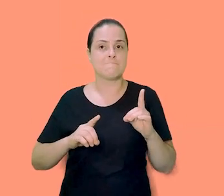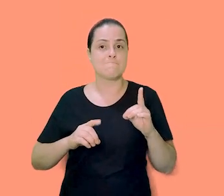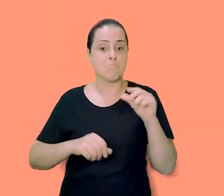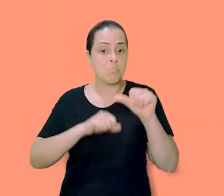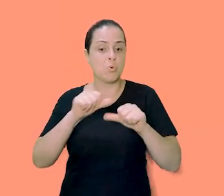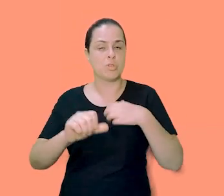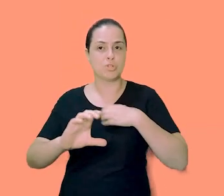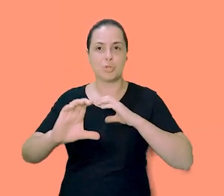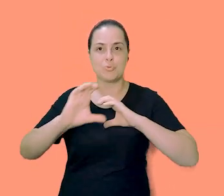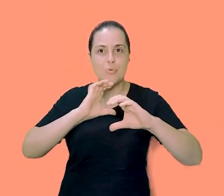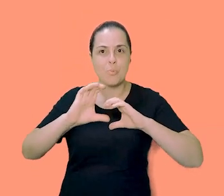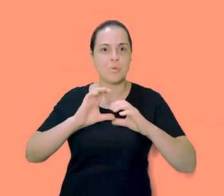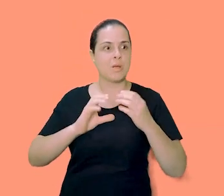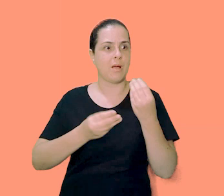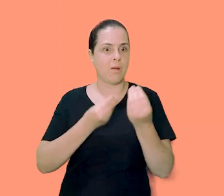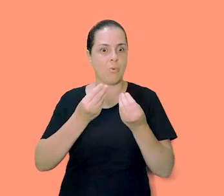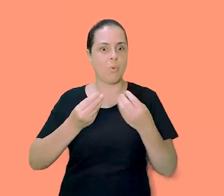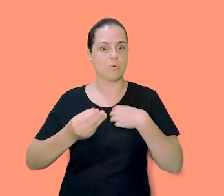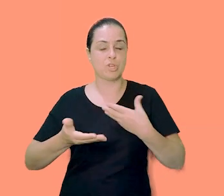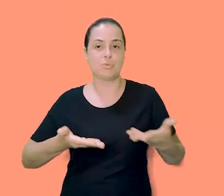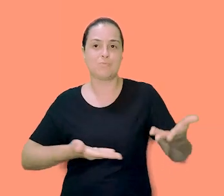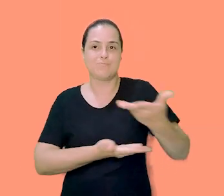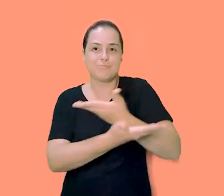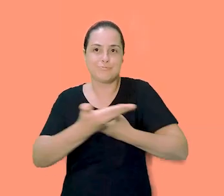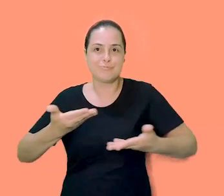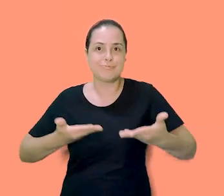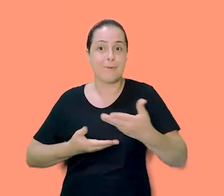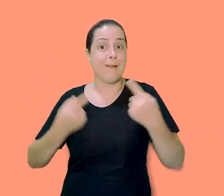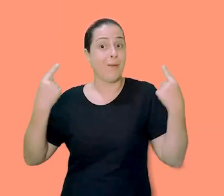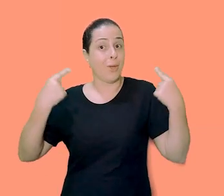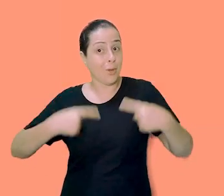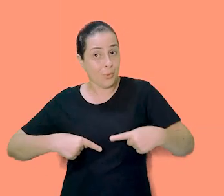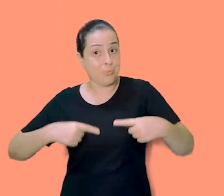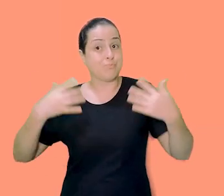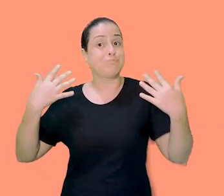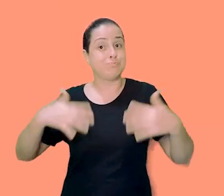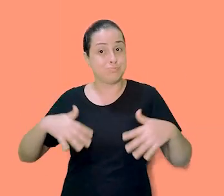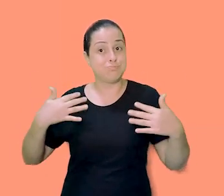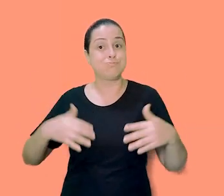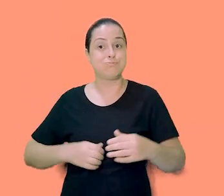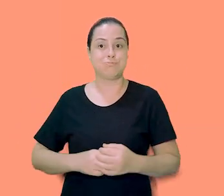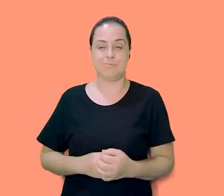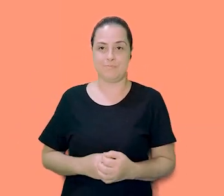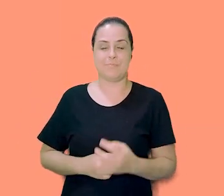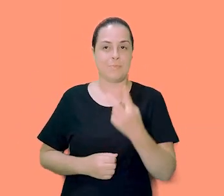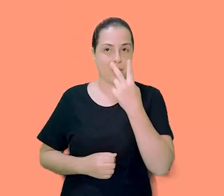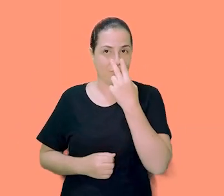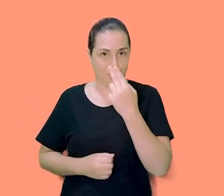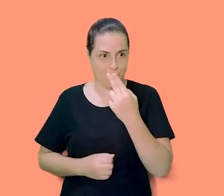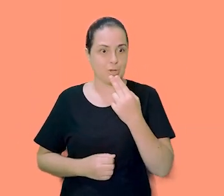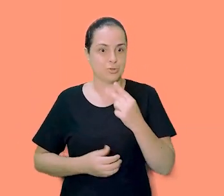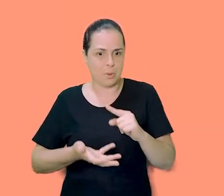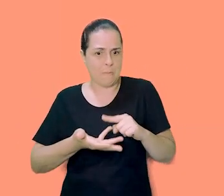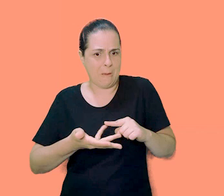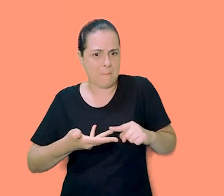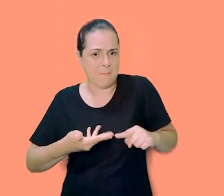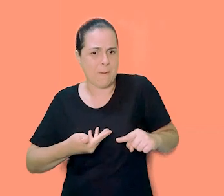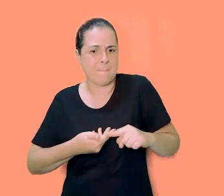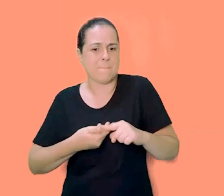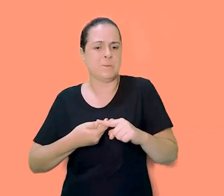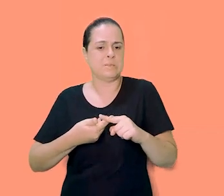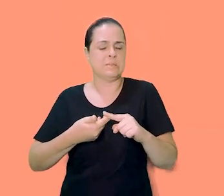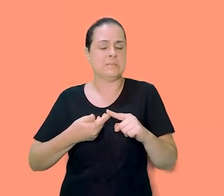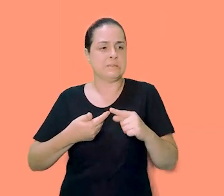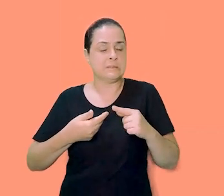as pessoas hoje interagem, que isso é um desafio grande. Eu acho que esses fatores fazem com que